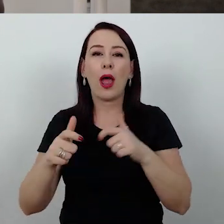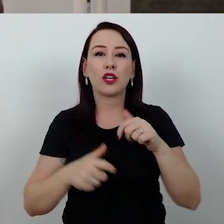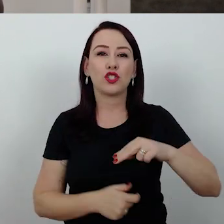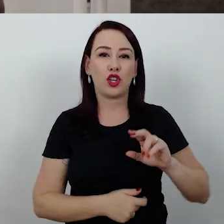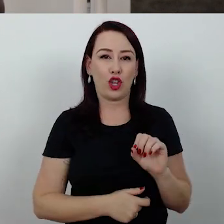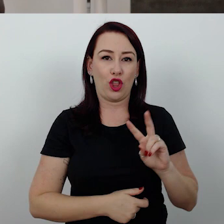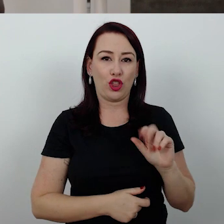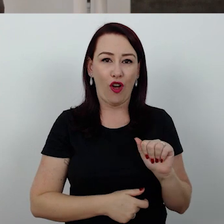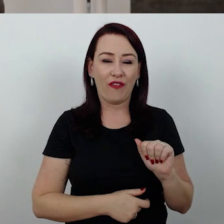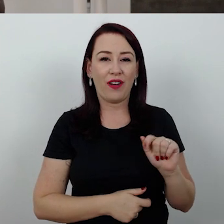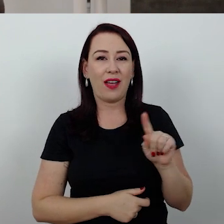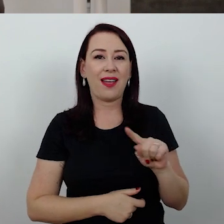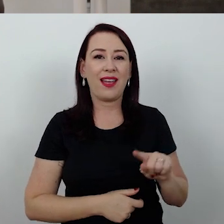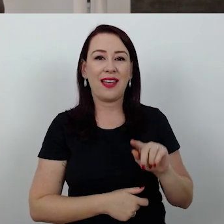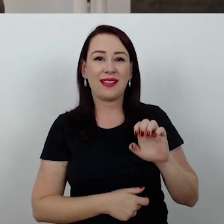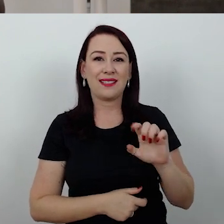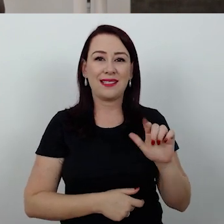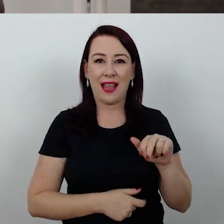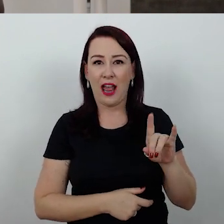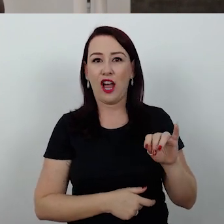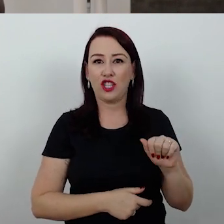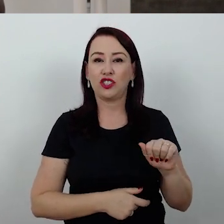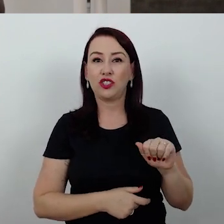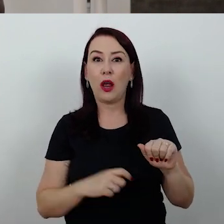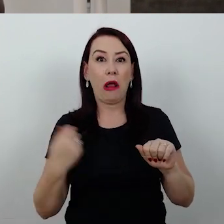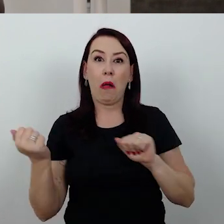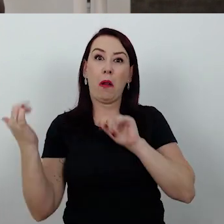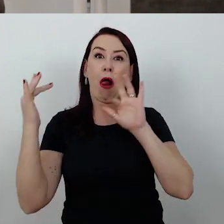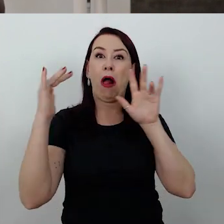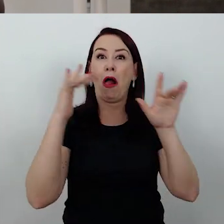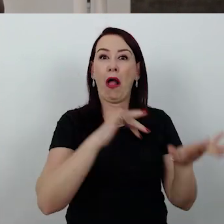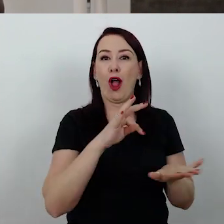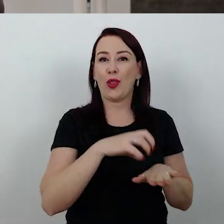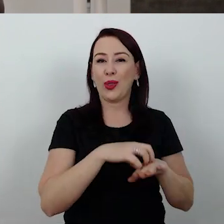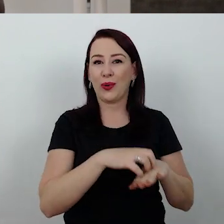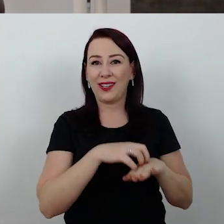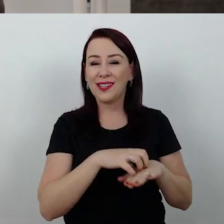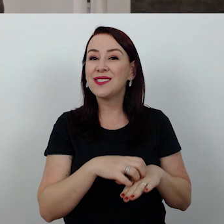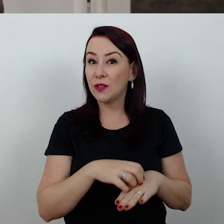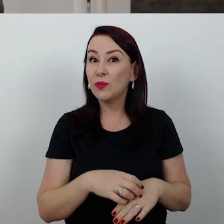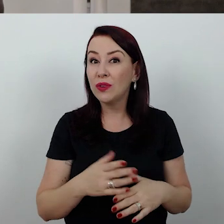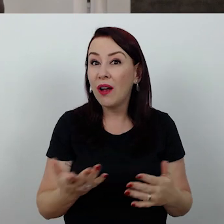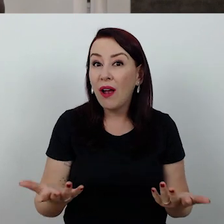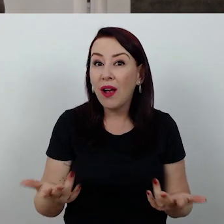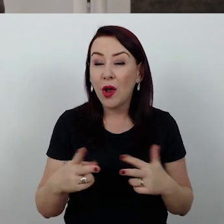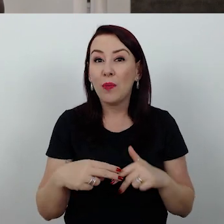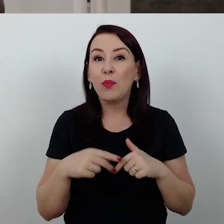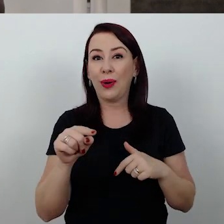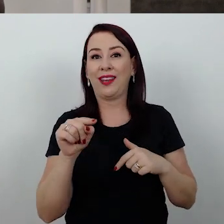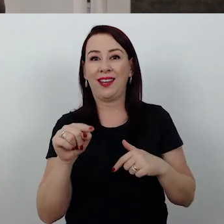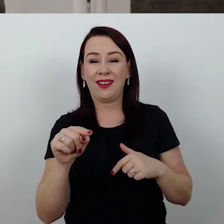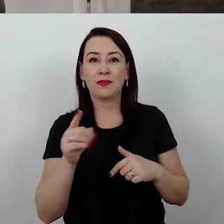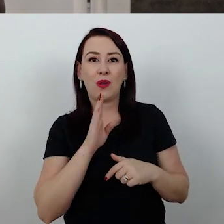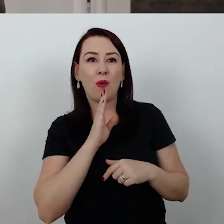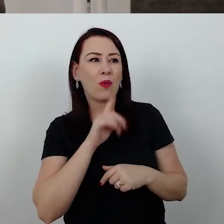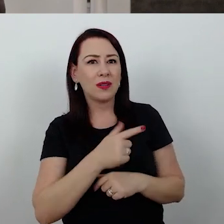Anéis? Então, é muito louco isso, o que causa nas pessoas para saírem dos seus países, das suas cidades,